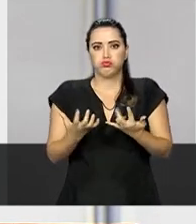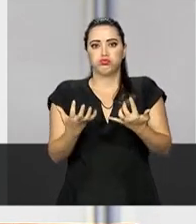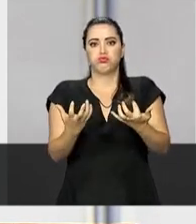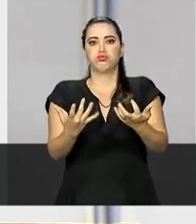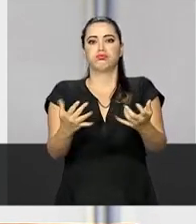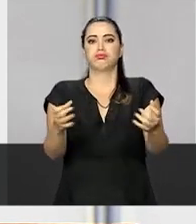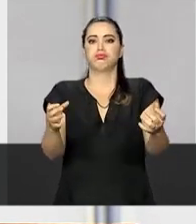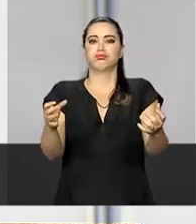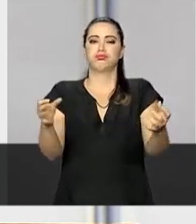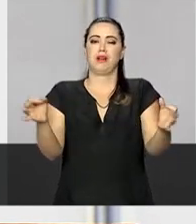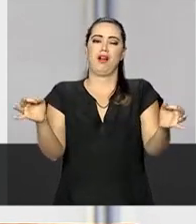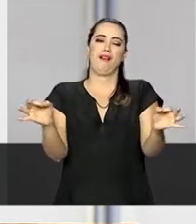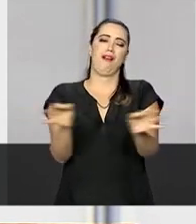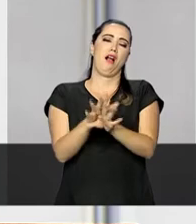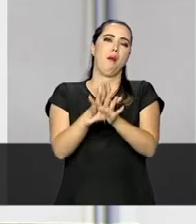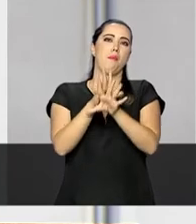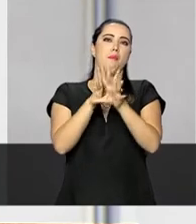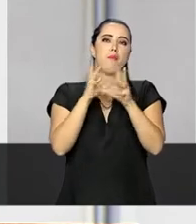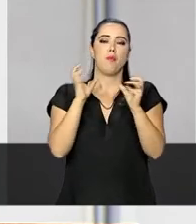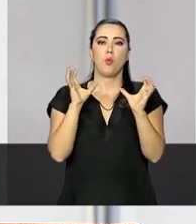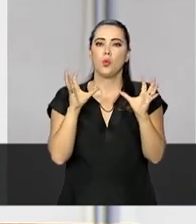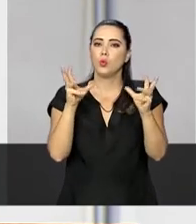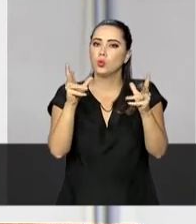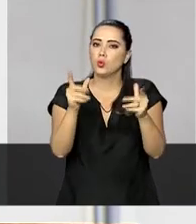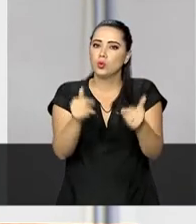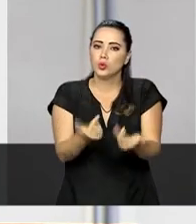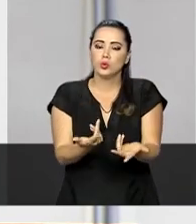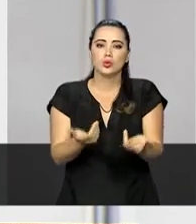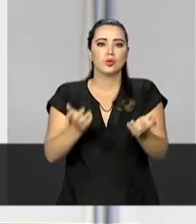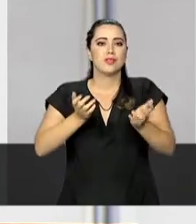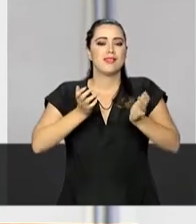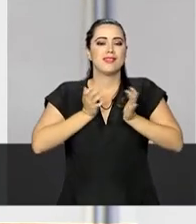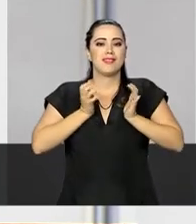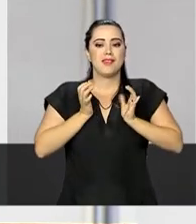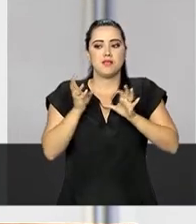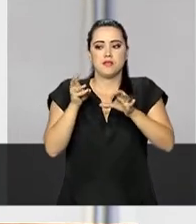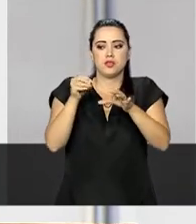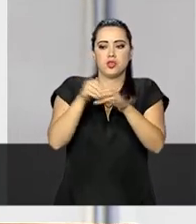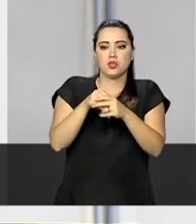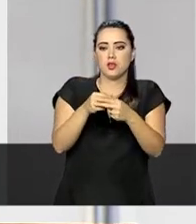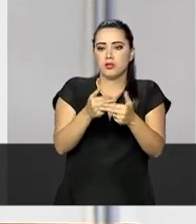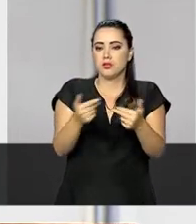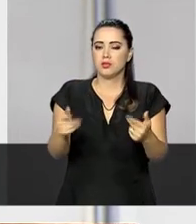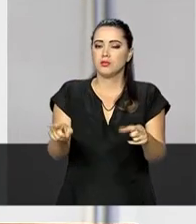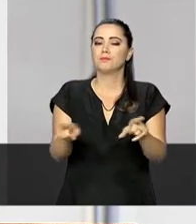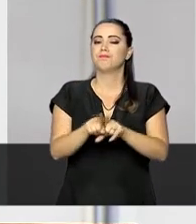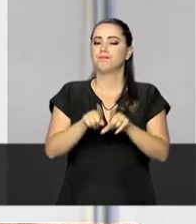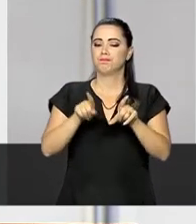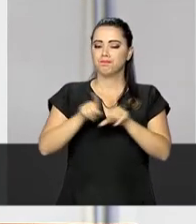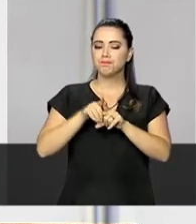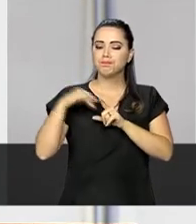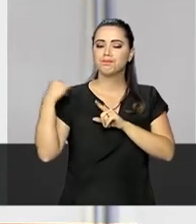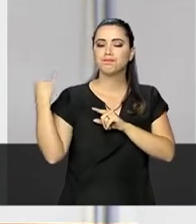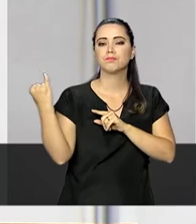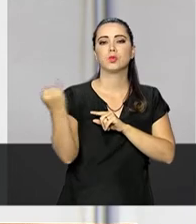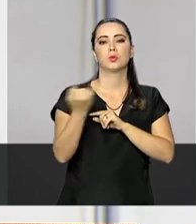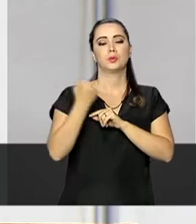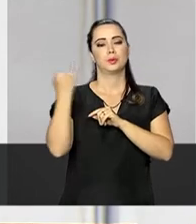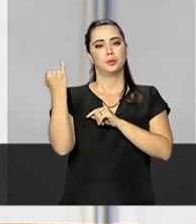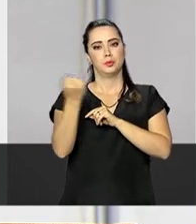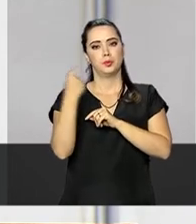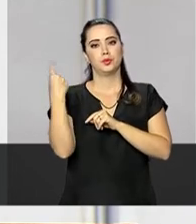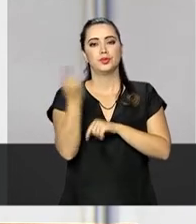apenas um acervo de valor inestimável mas é também uma parte